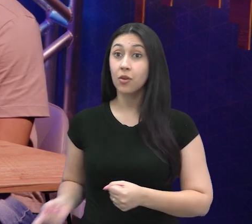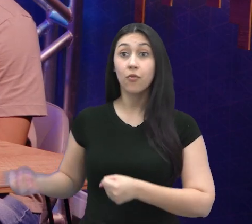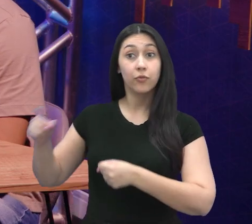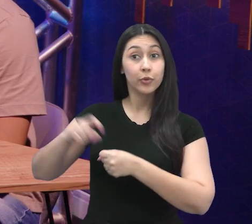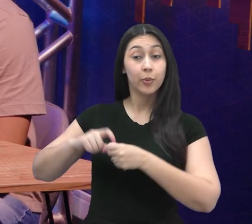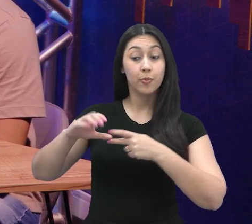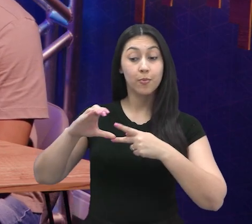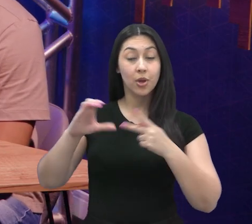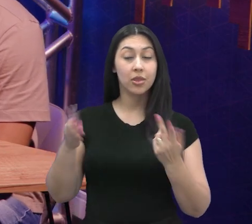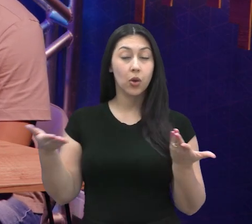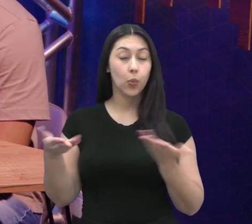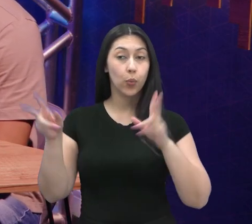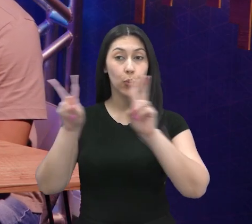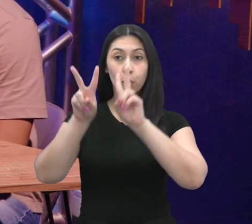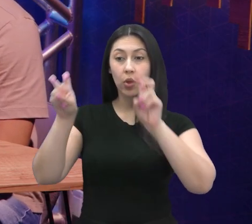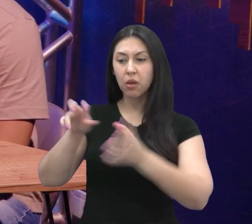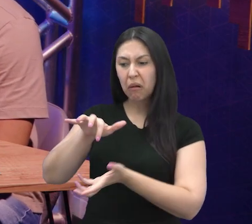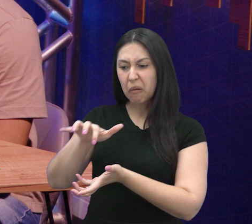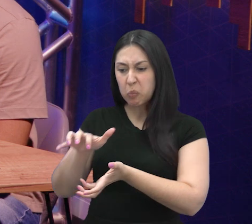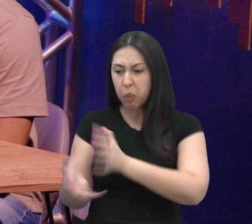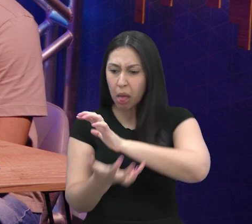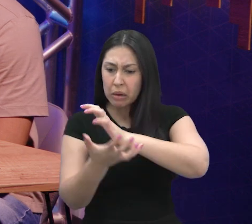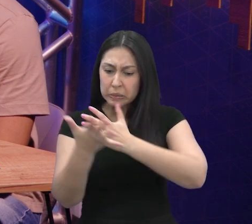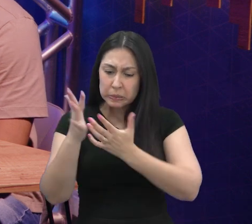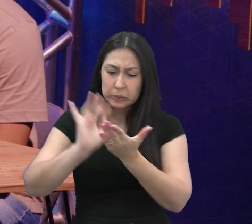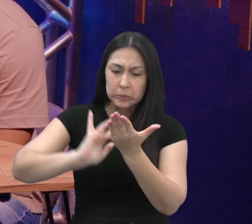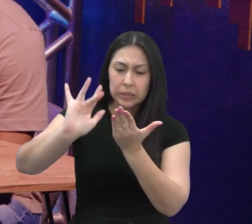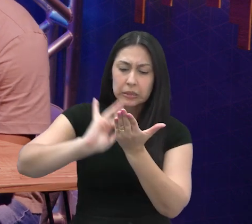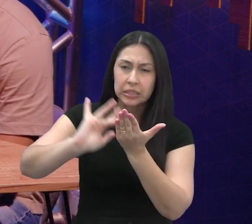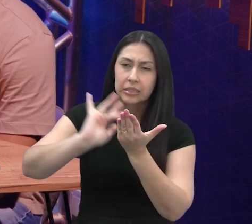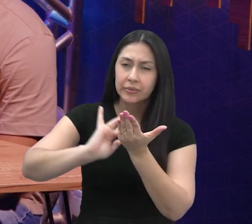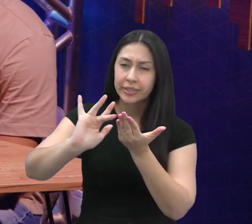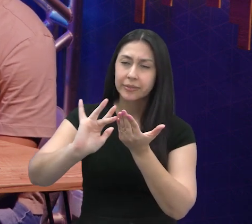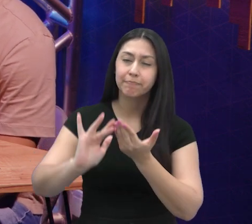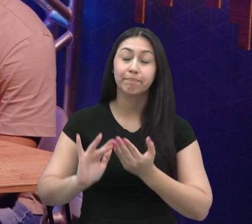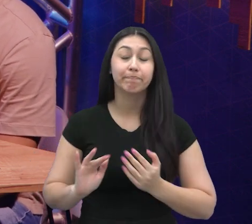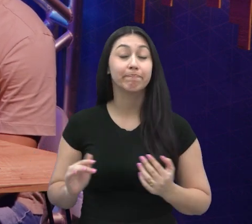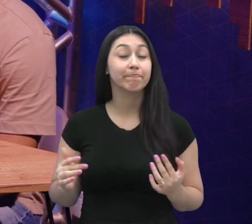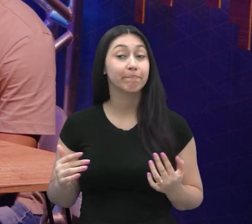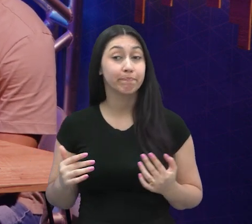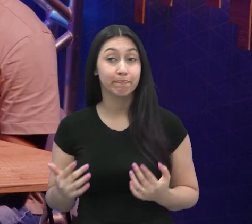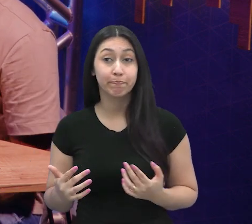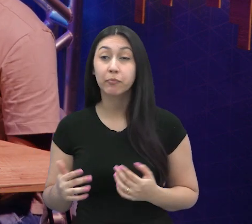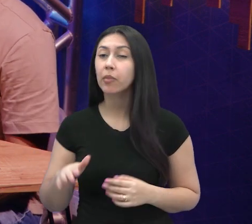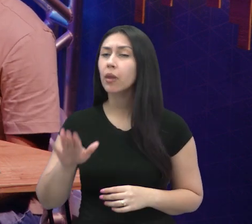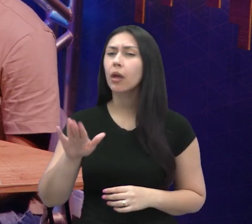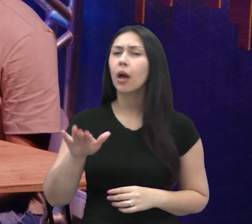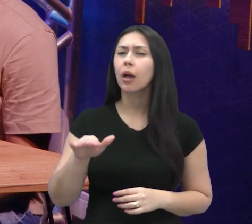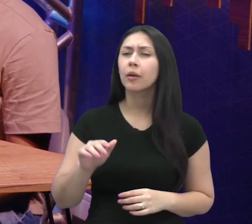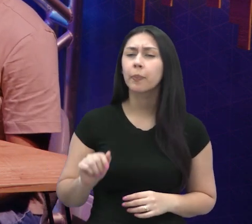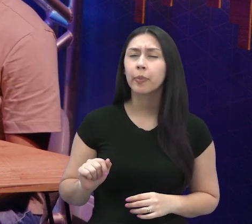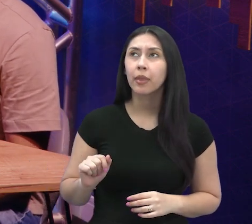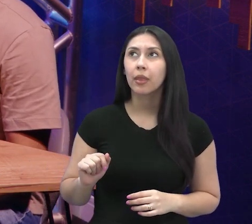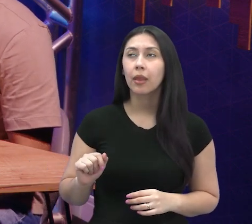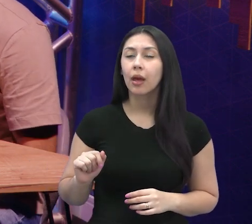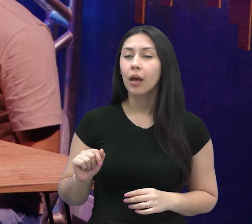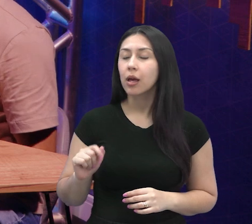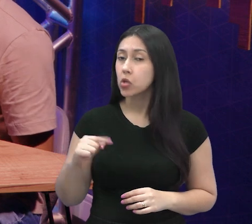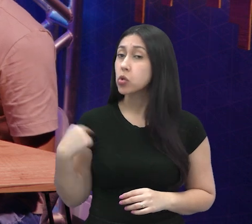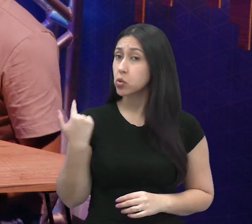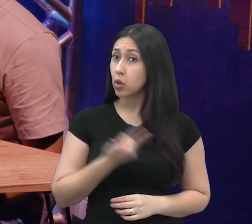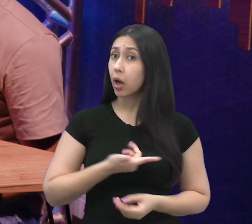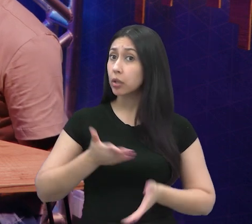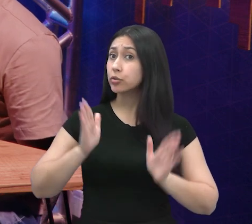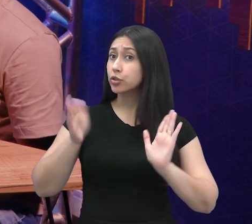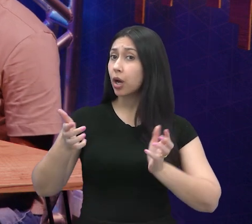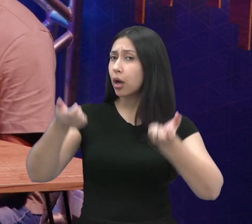De volta com o Pode Ser, hoje falando sobre doom scrolling, né? E Vicky, a gente deu